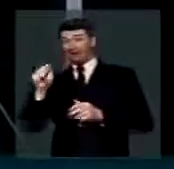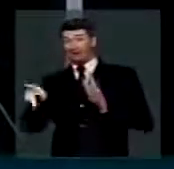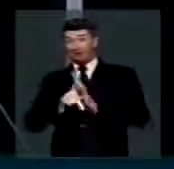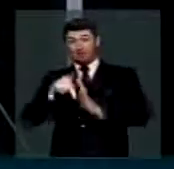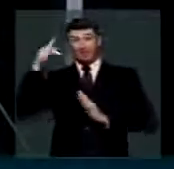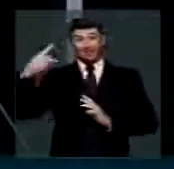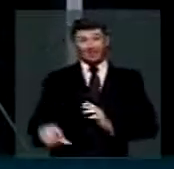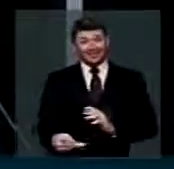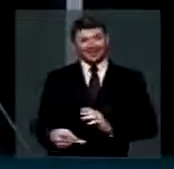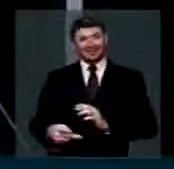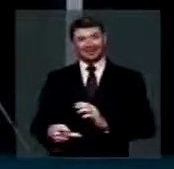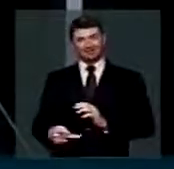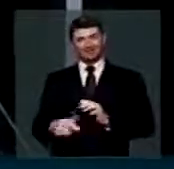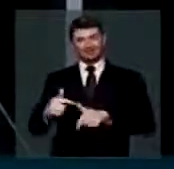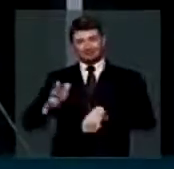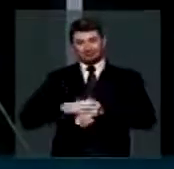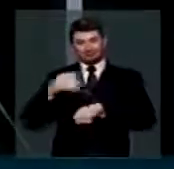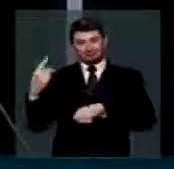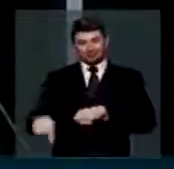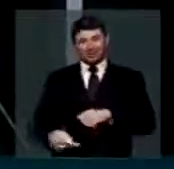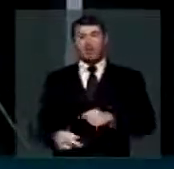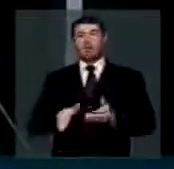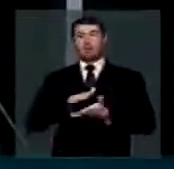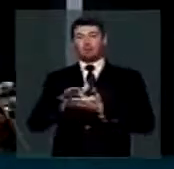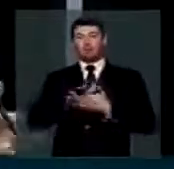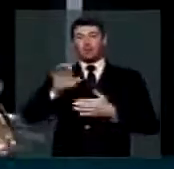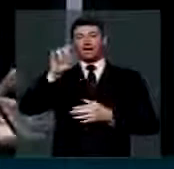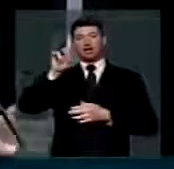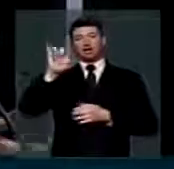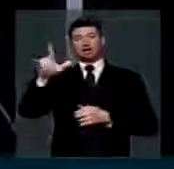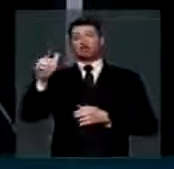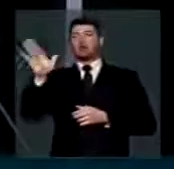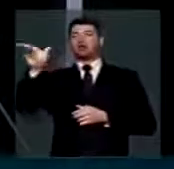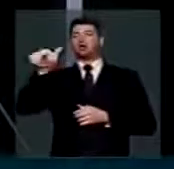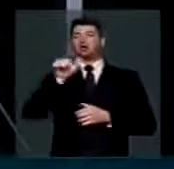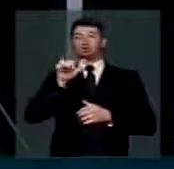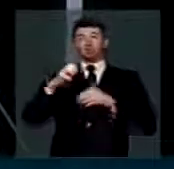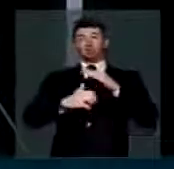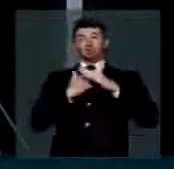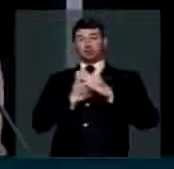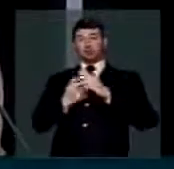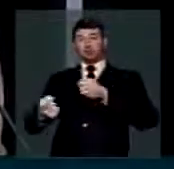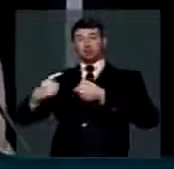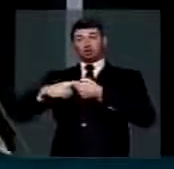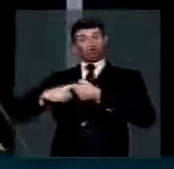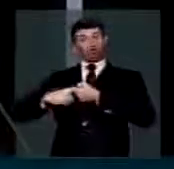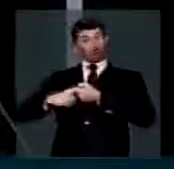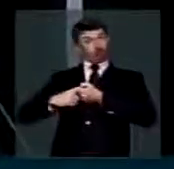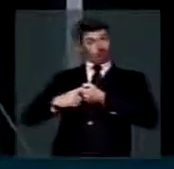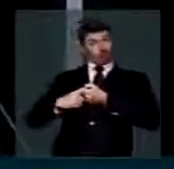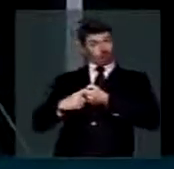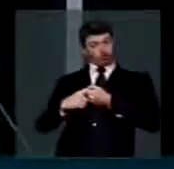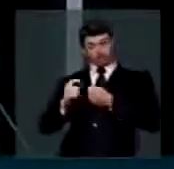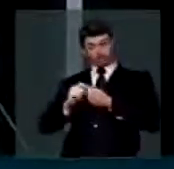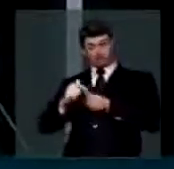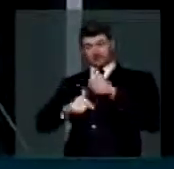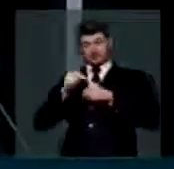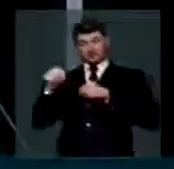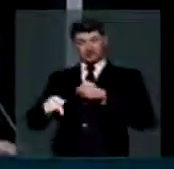dos garimpeiros, publicou um edital convidando uma empresa para ser sócio do